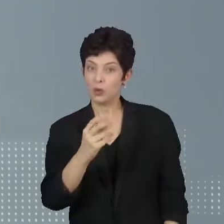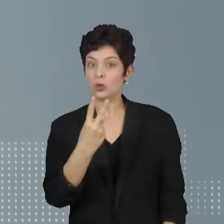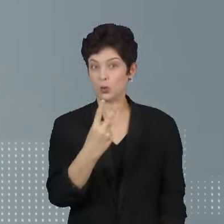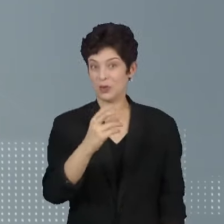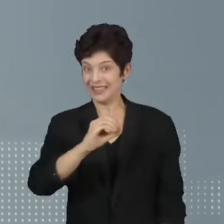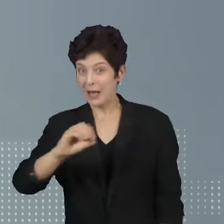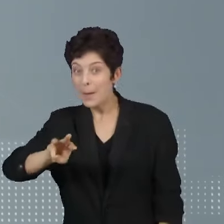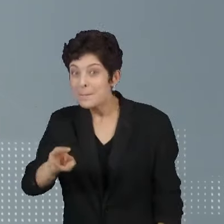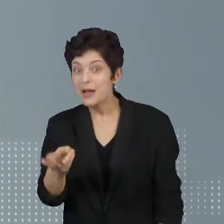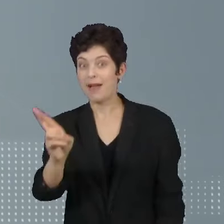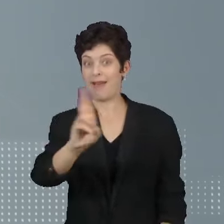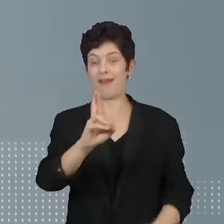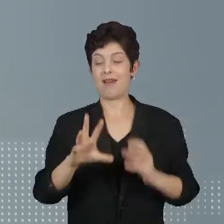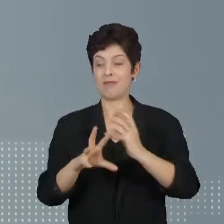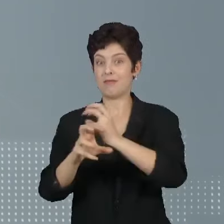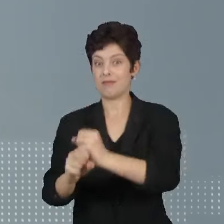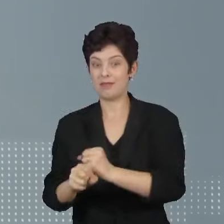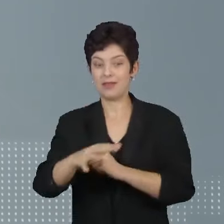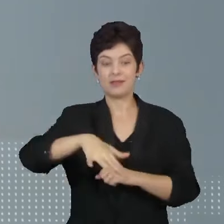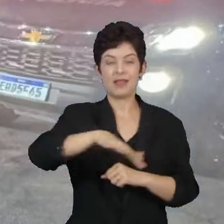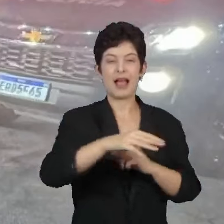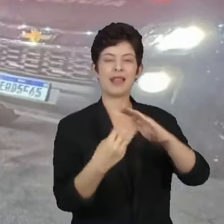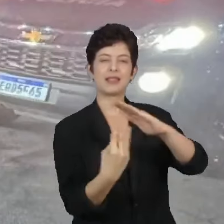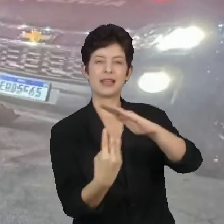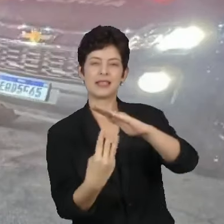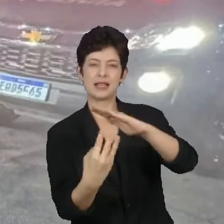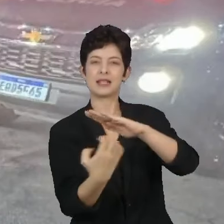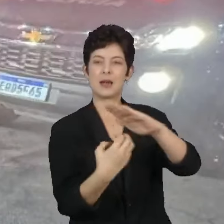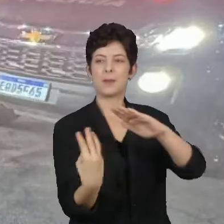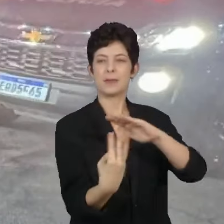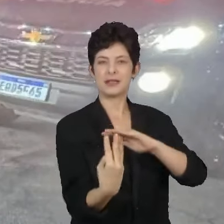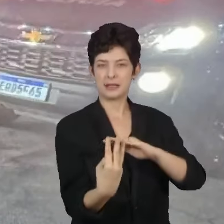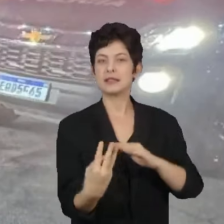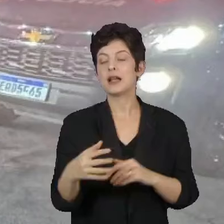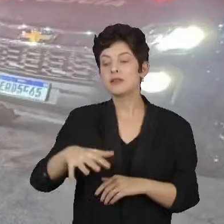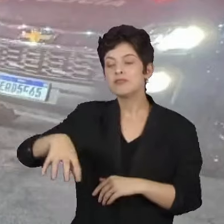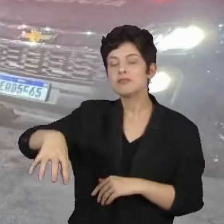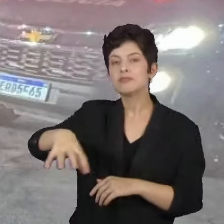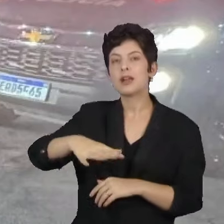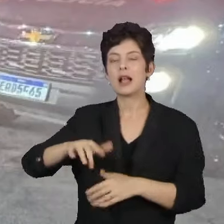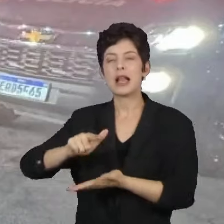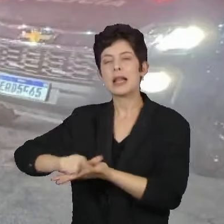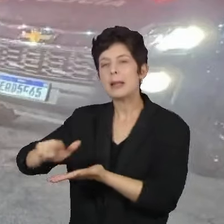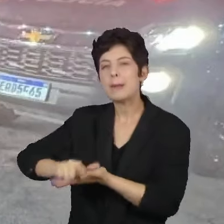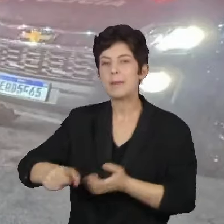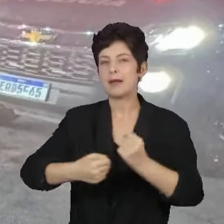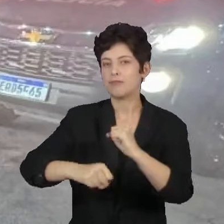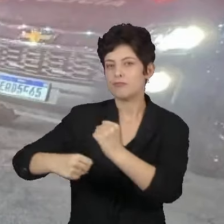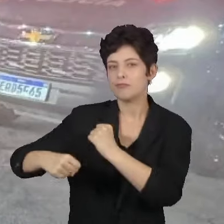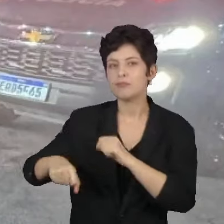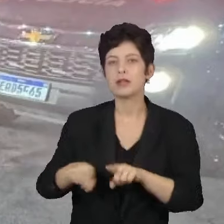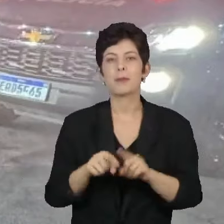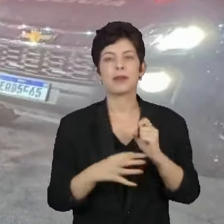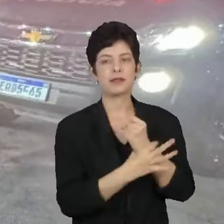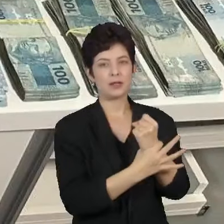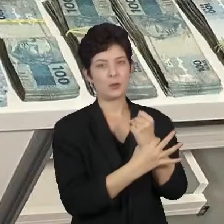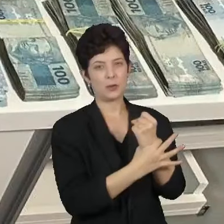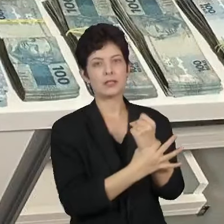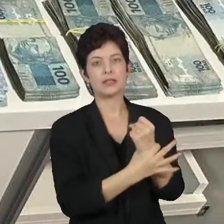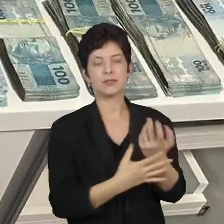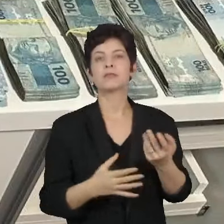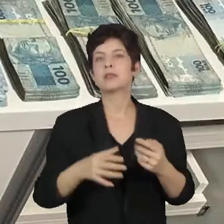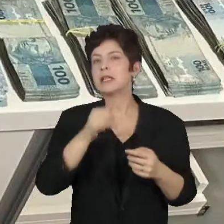reais, em áreas de mão de obra terceirizada, por exemplo, nos setores de limpeza pública e também segurança.